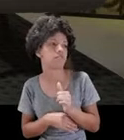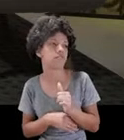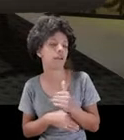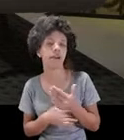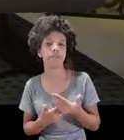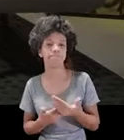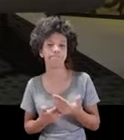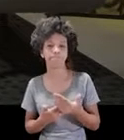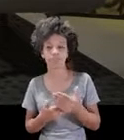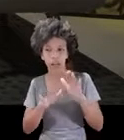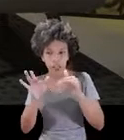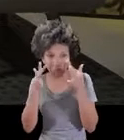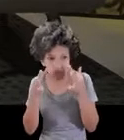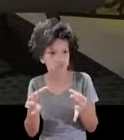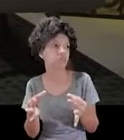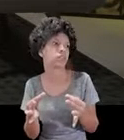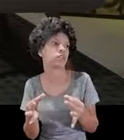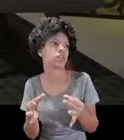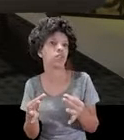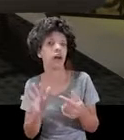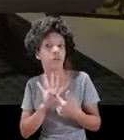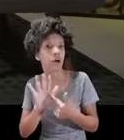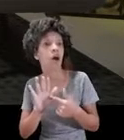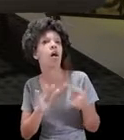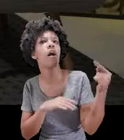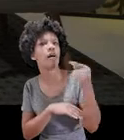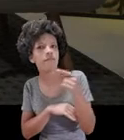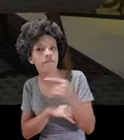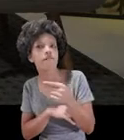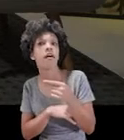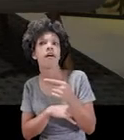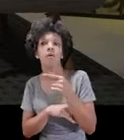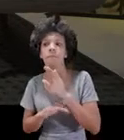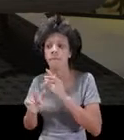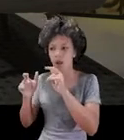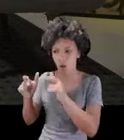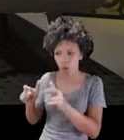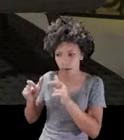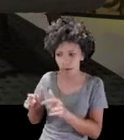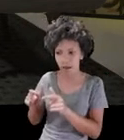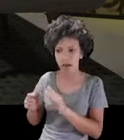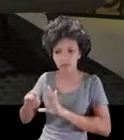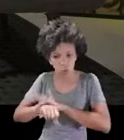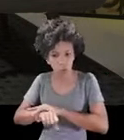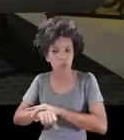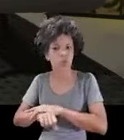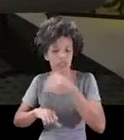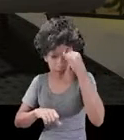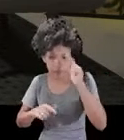mulheres na elas são mais chamado atenção e falando vai para o pro texto anti-guerra